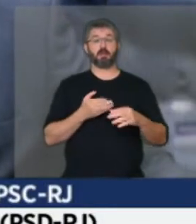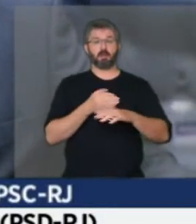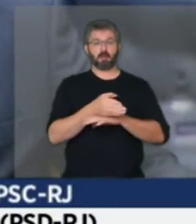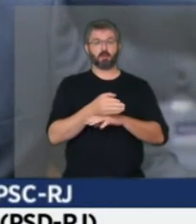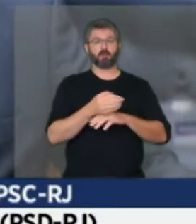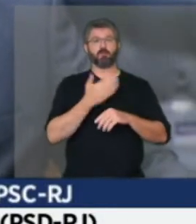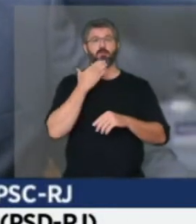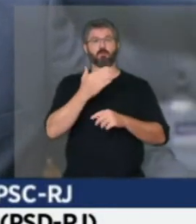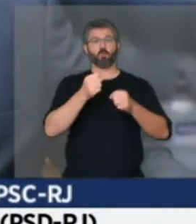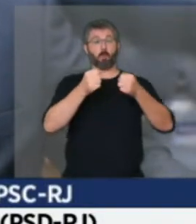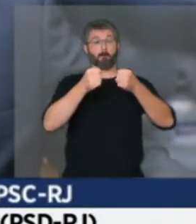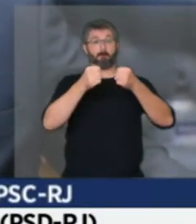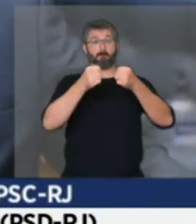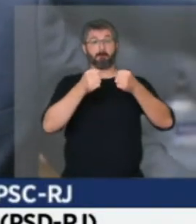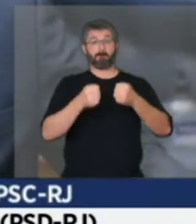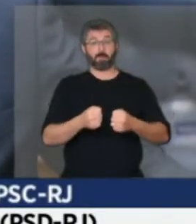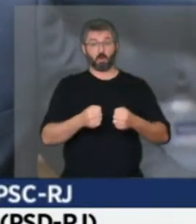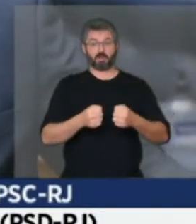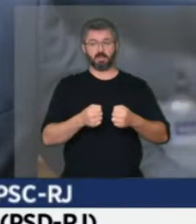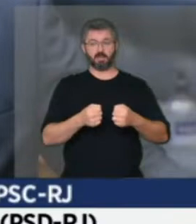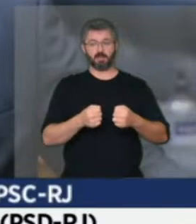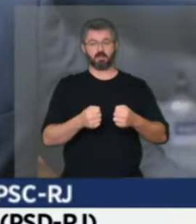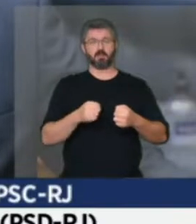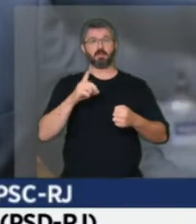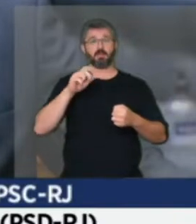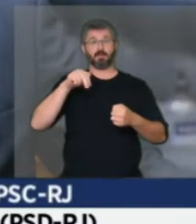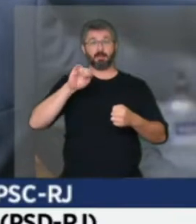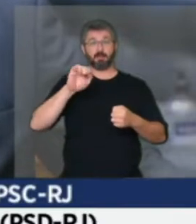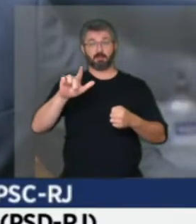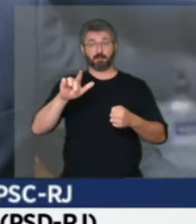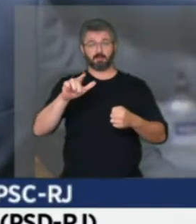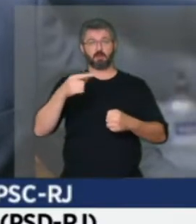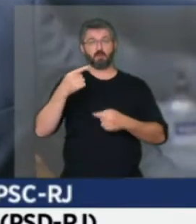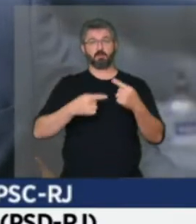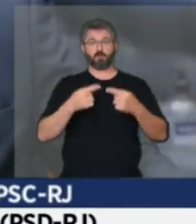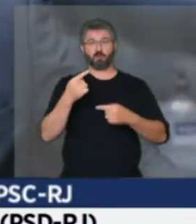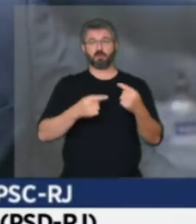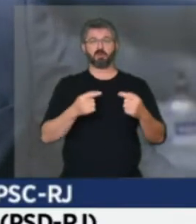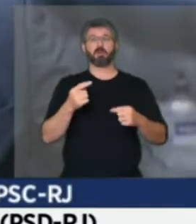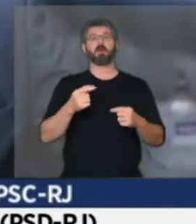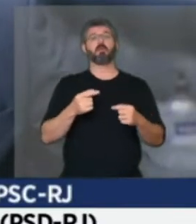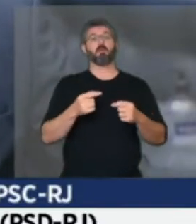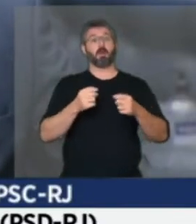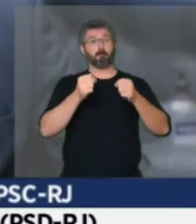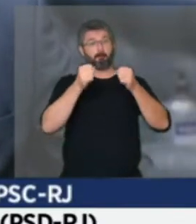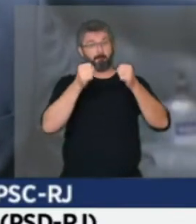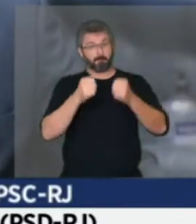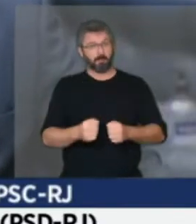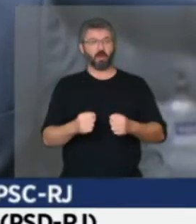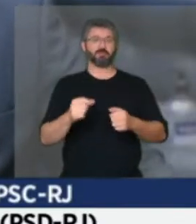poder. Daniel entrou para a política para